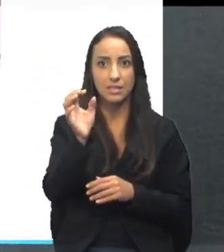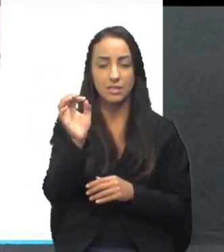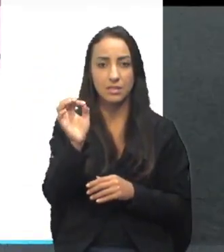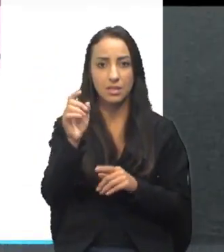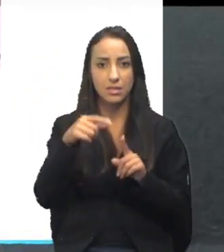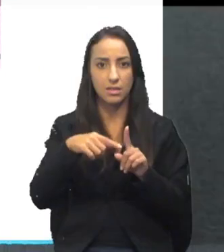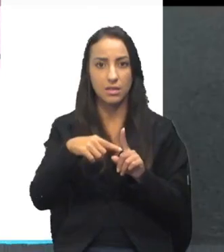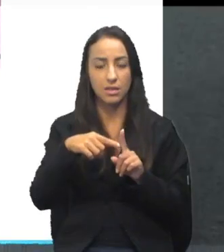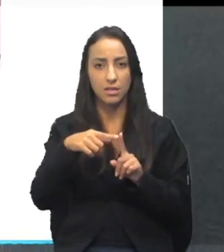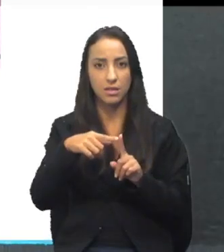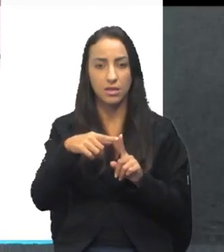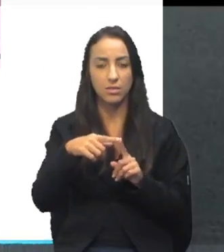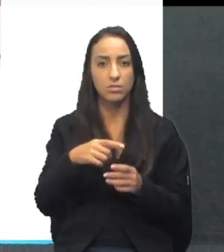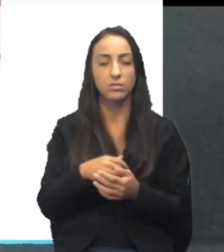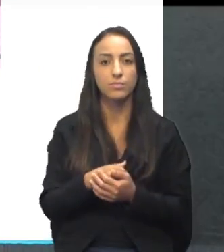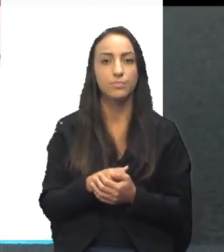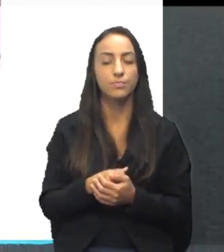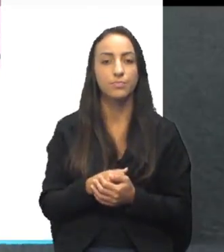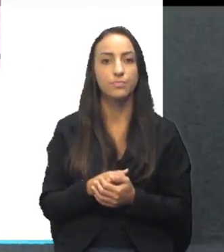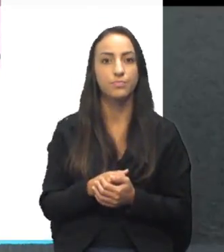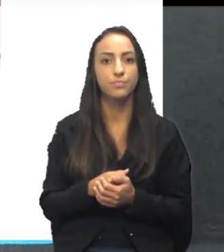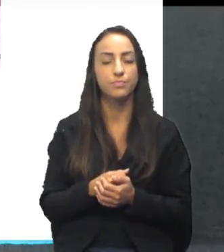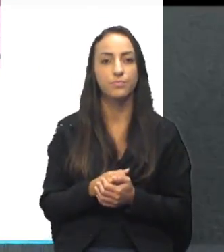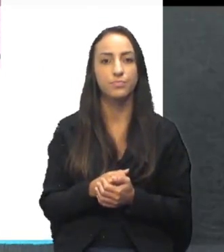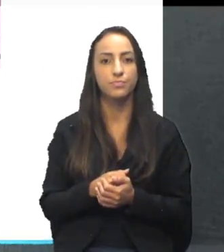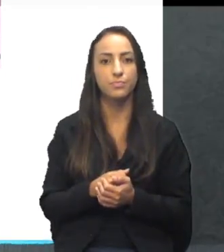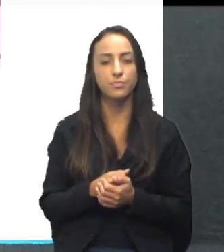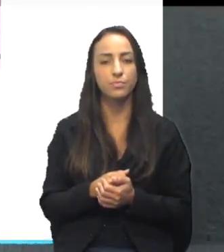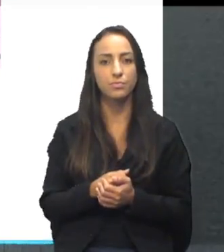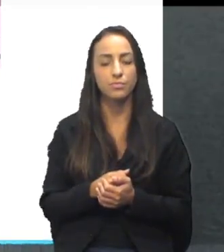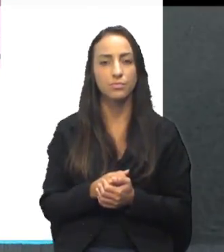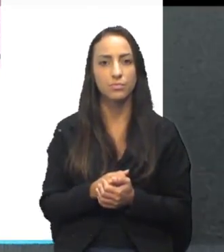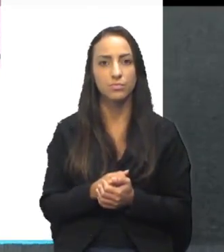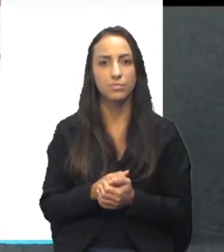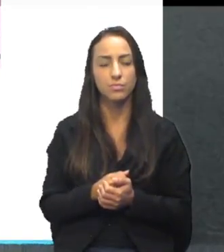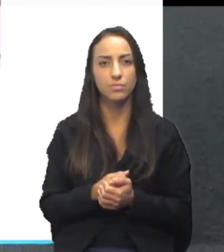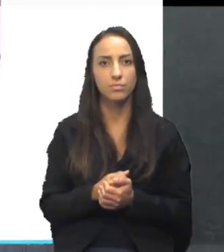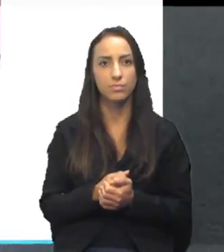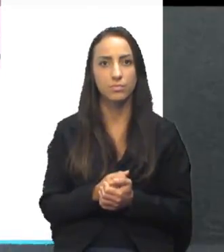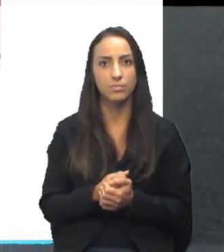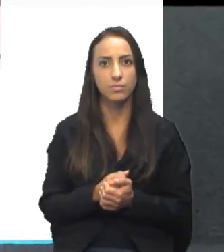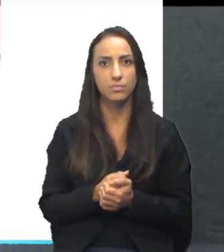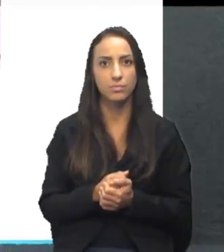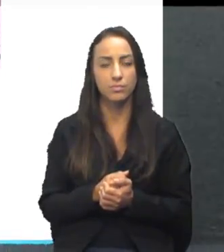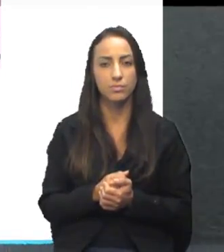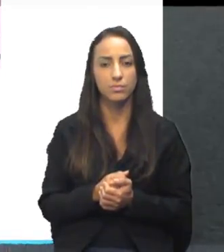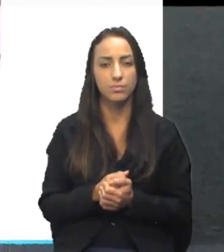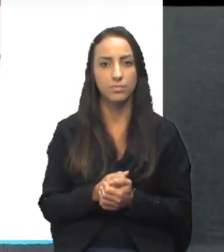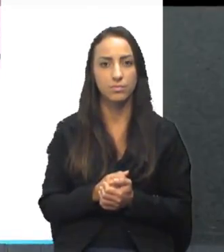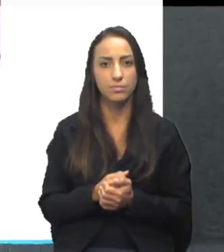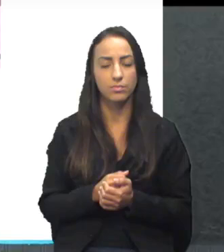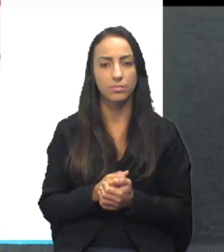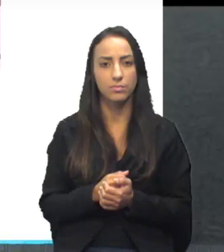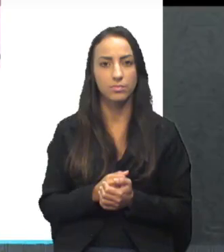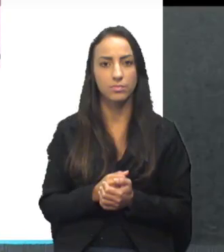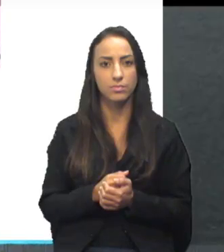alta, que possui aproximadamente uma elevação de 60 graus da